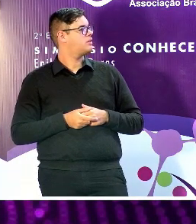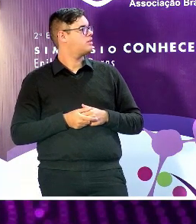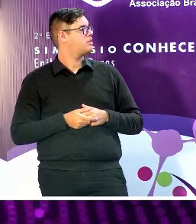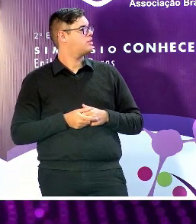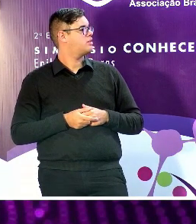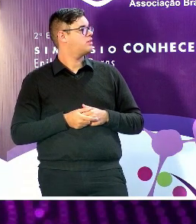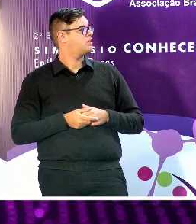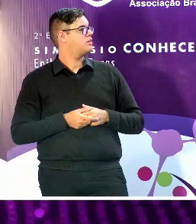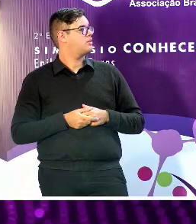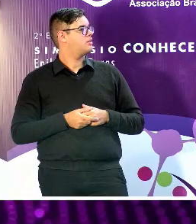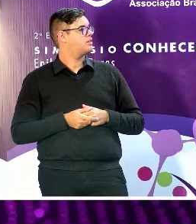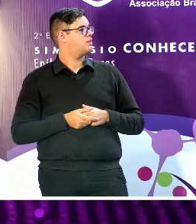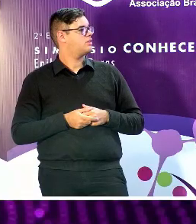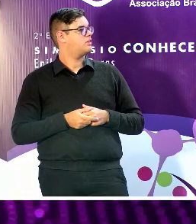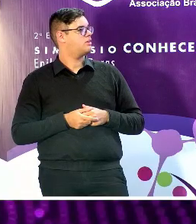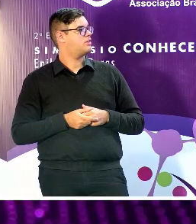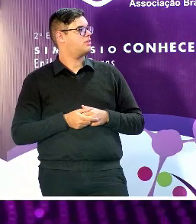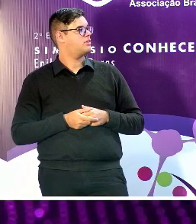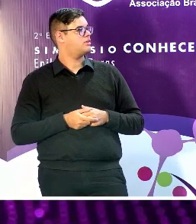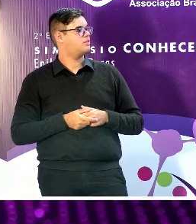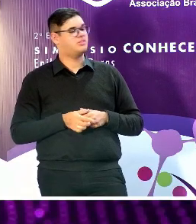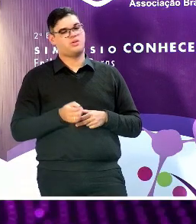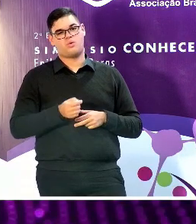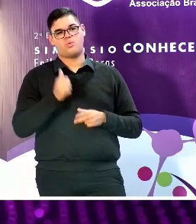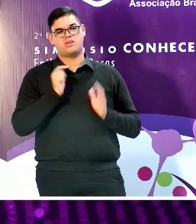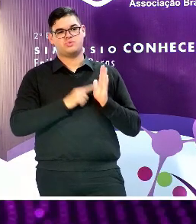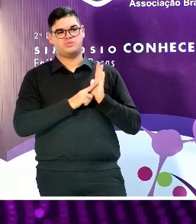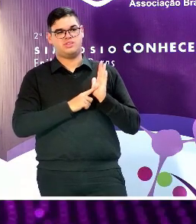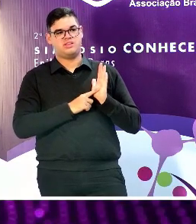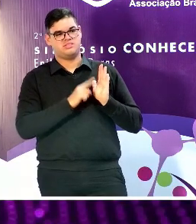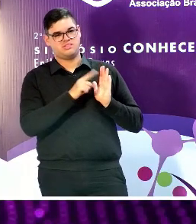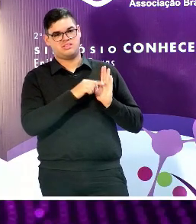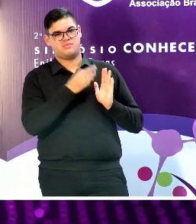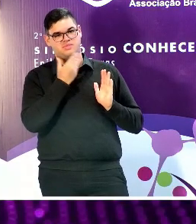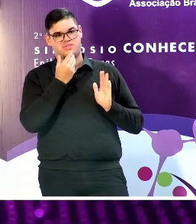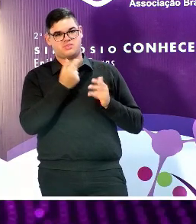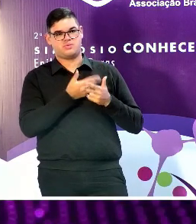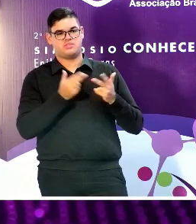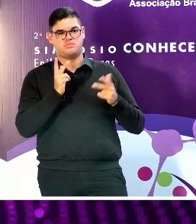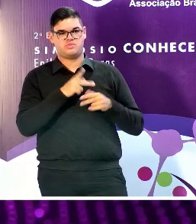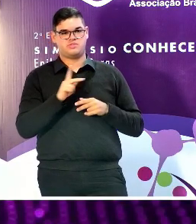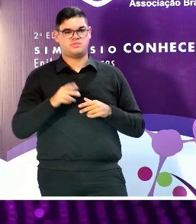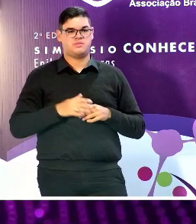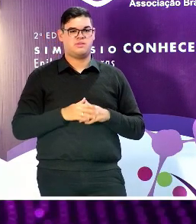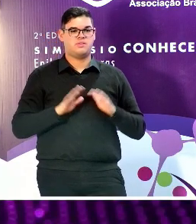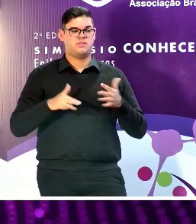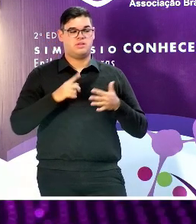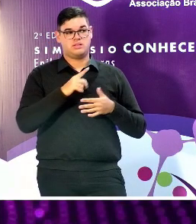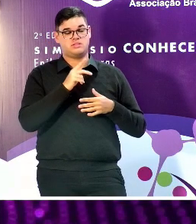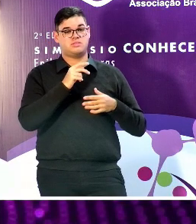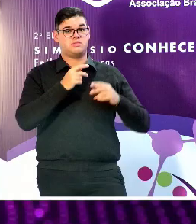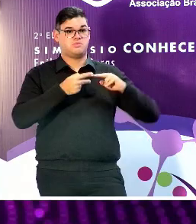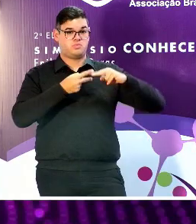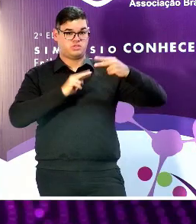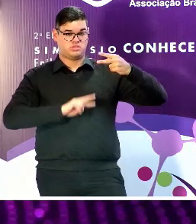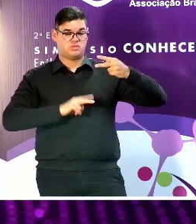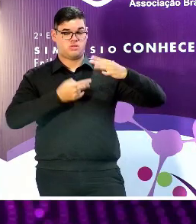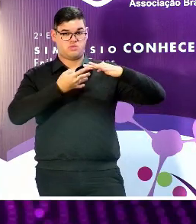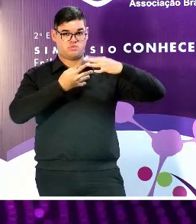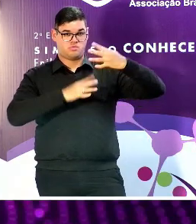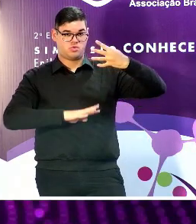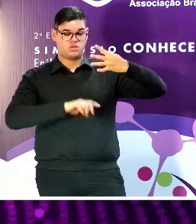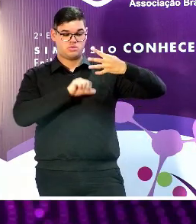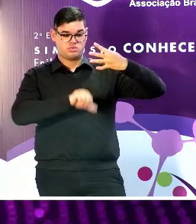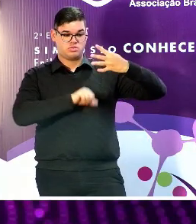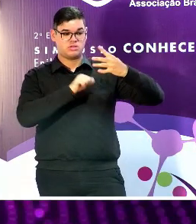Gente, estou quase indo aqui com o dedo, que eu acho que fica mais fácil, é coisa de professor. Então, essas mutações, né, elas estão